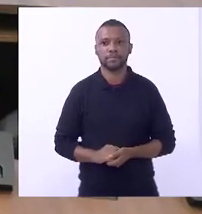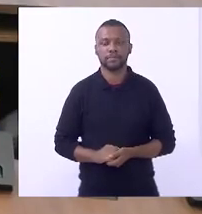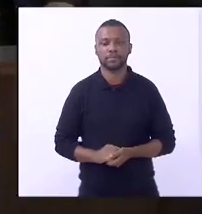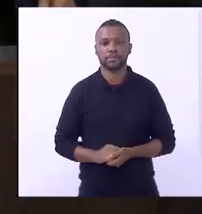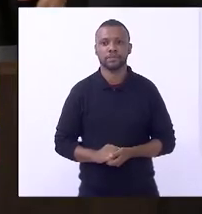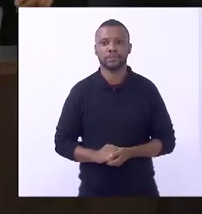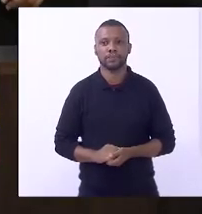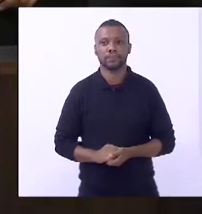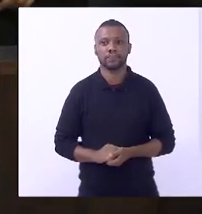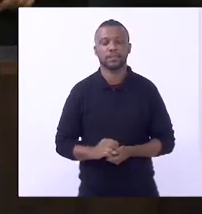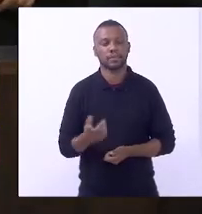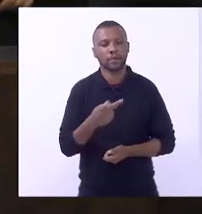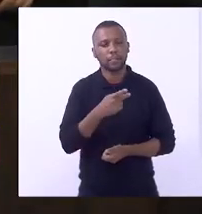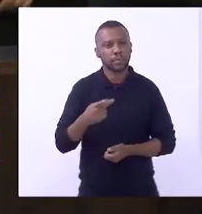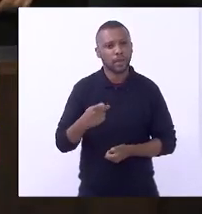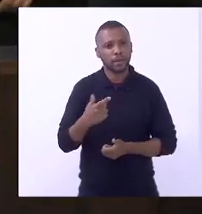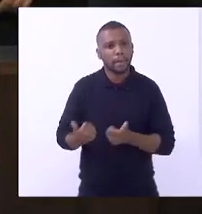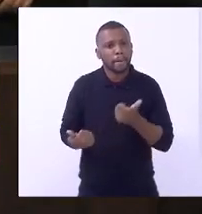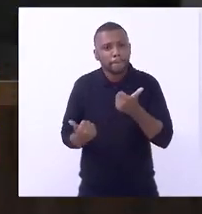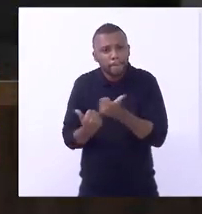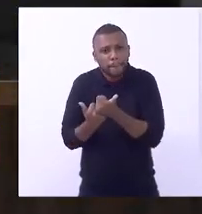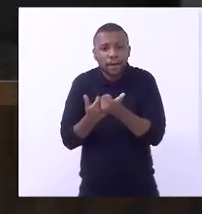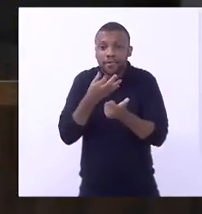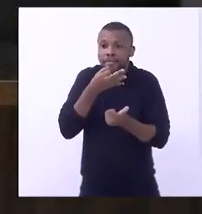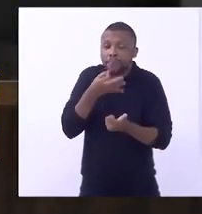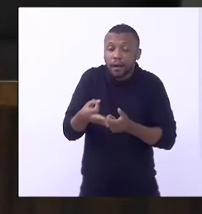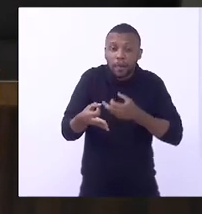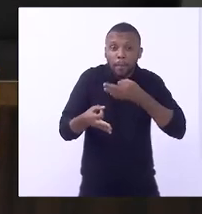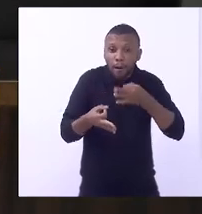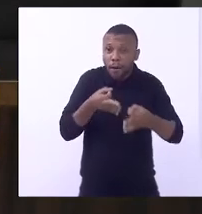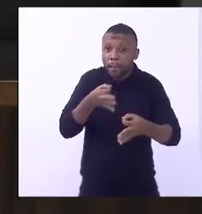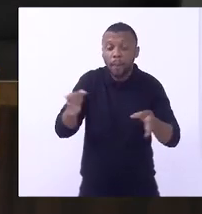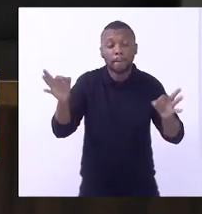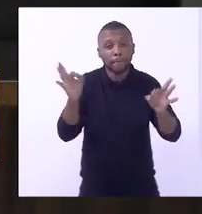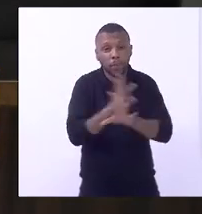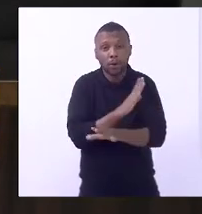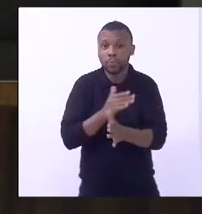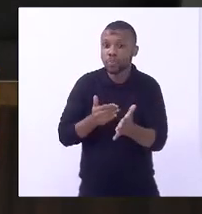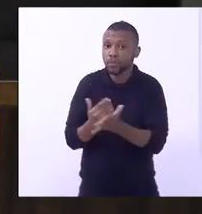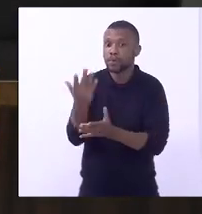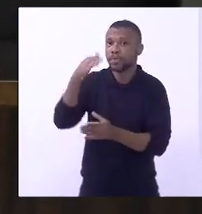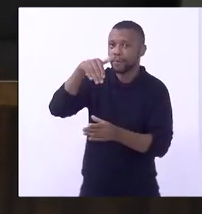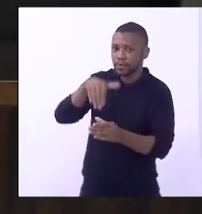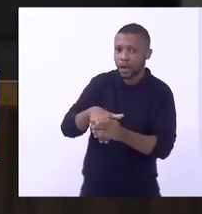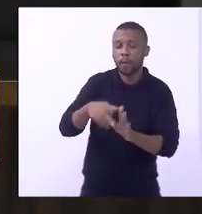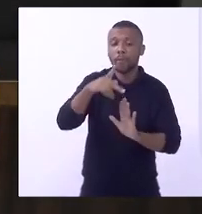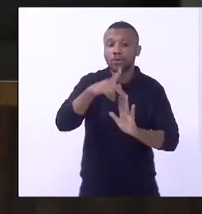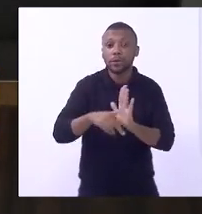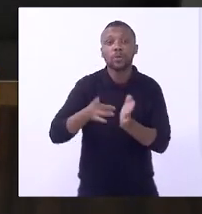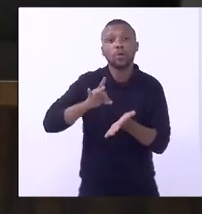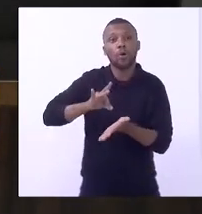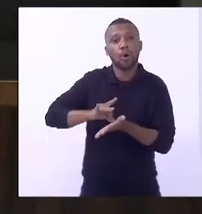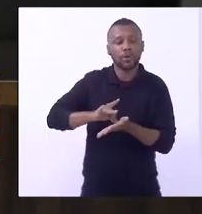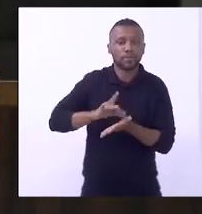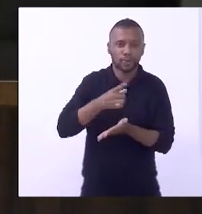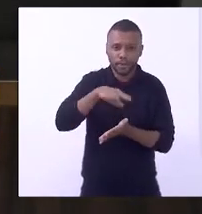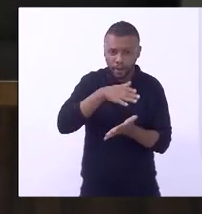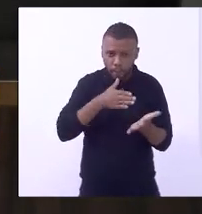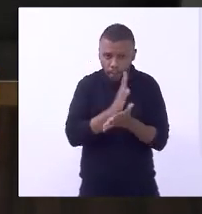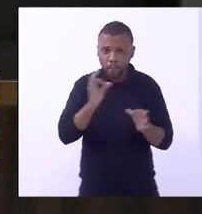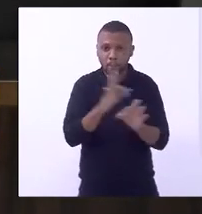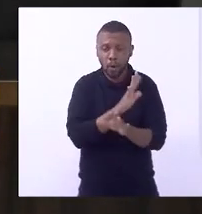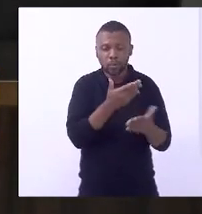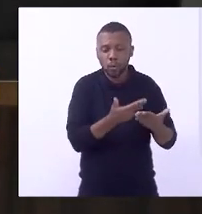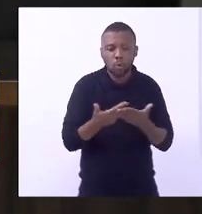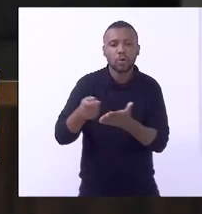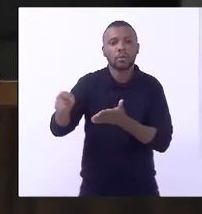Senhor presidente, parecer favorável. Os pareceres emitidos em votação, projeto original. Senhores que aprovam, permaneçam como estão, aprovado,